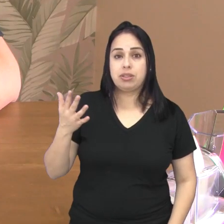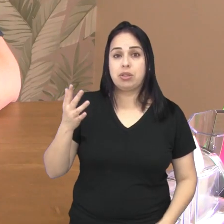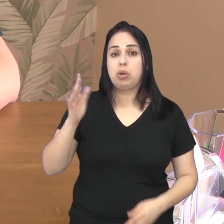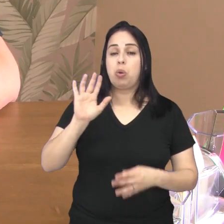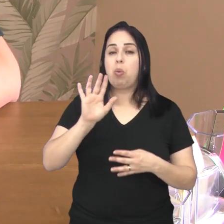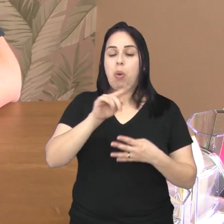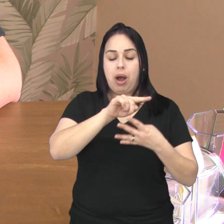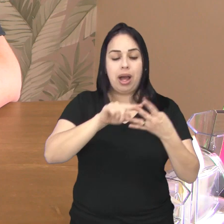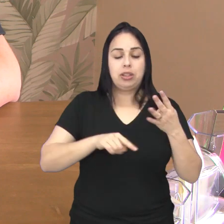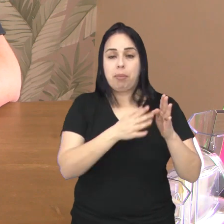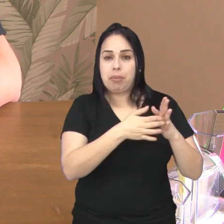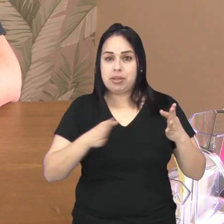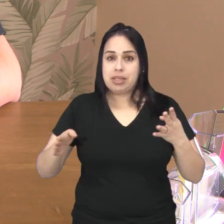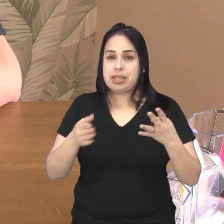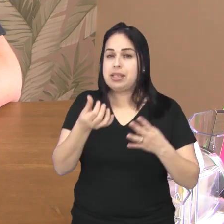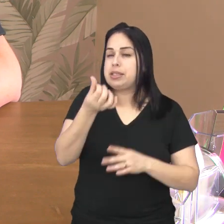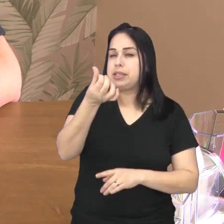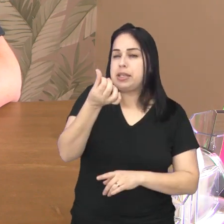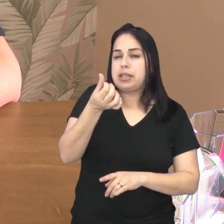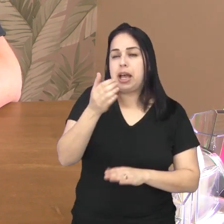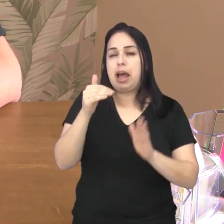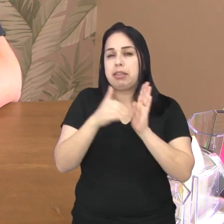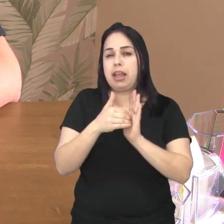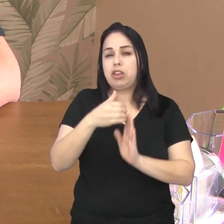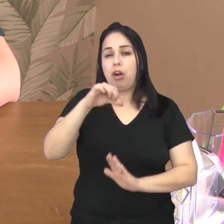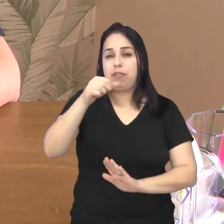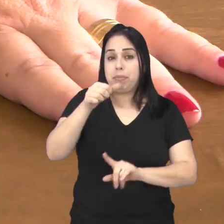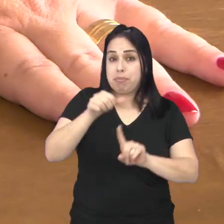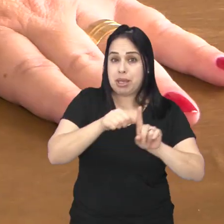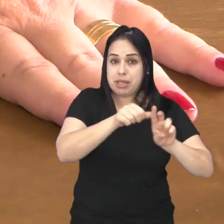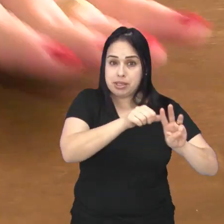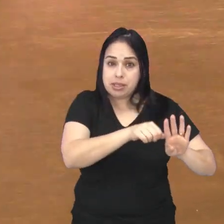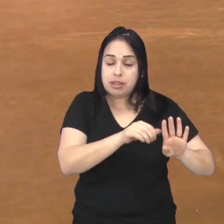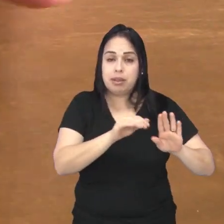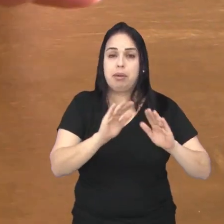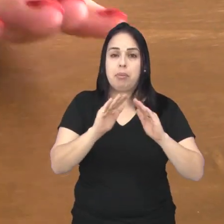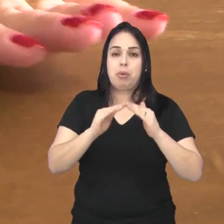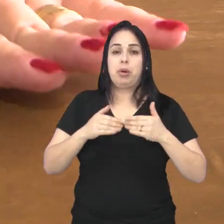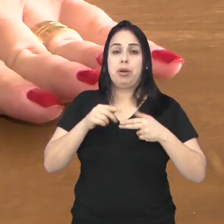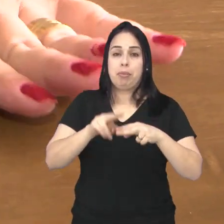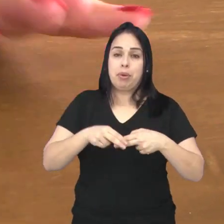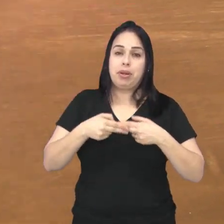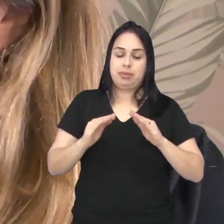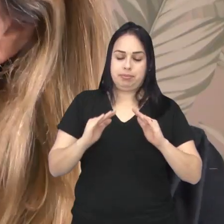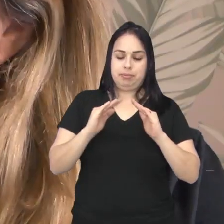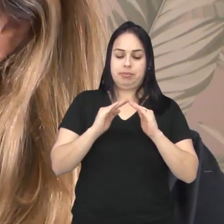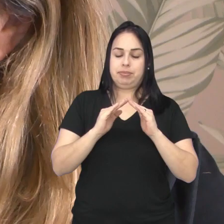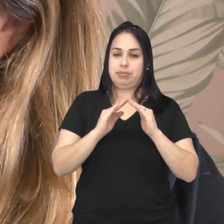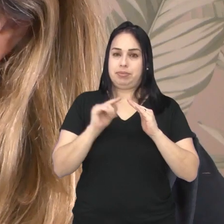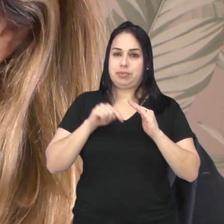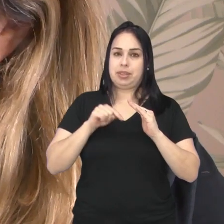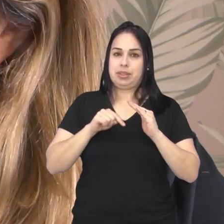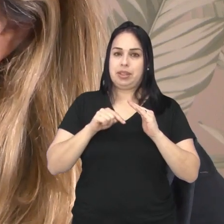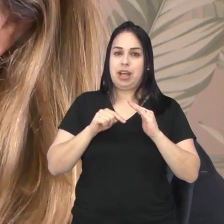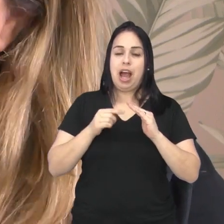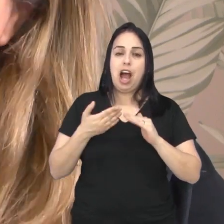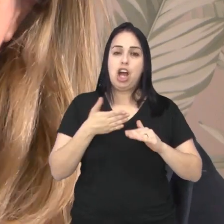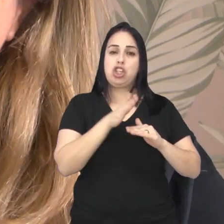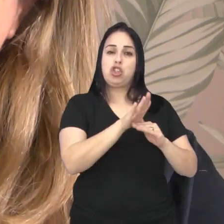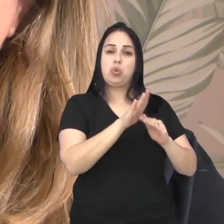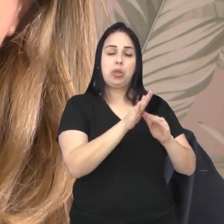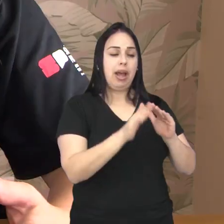acontecem em 4 etapas e duram de 6 a 9 meses. O Espaço Prevenir é considerado a porta de saída